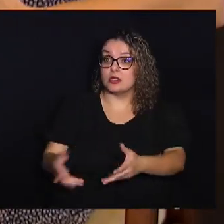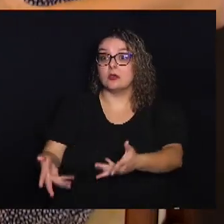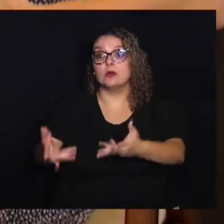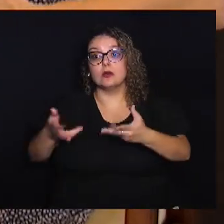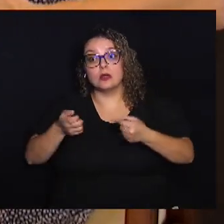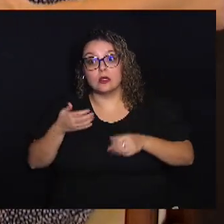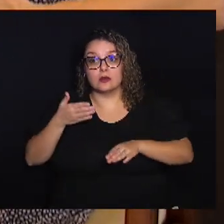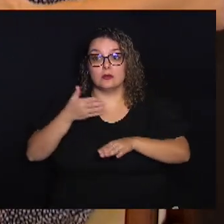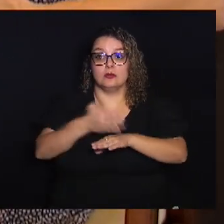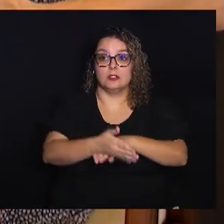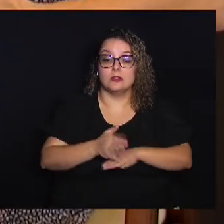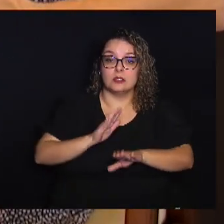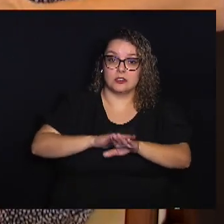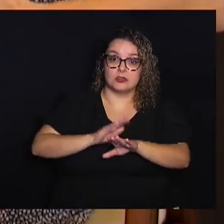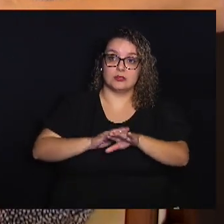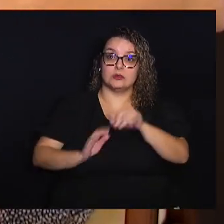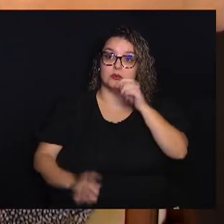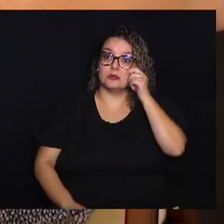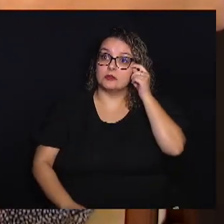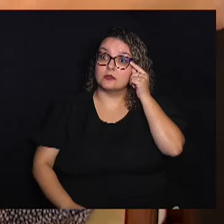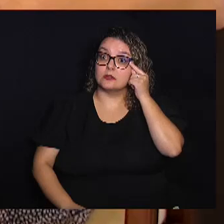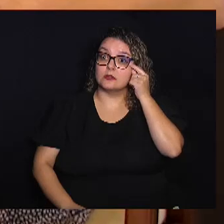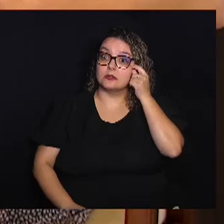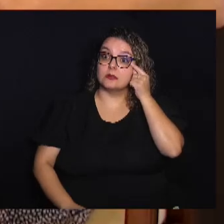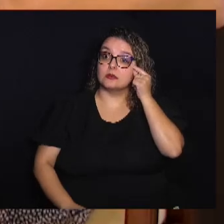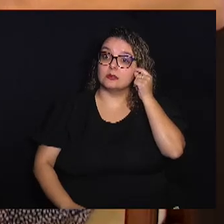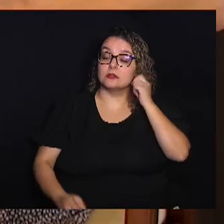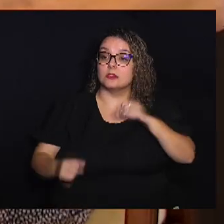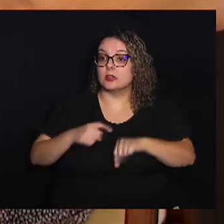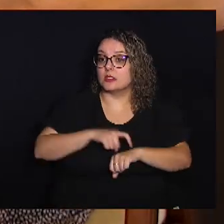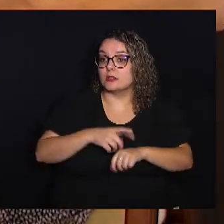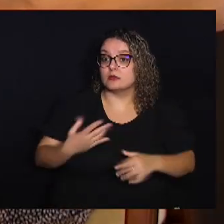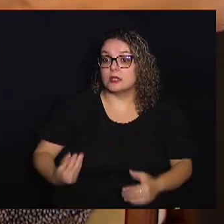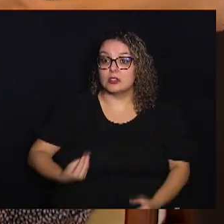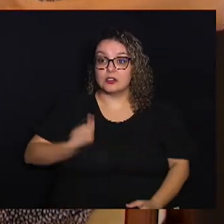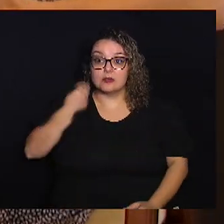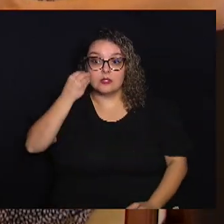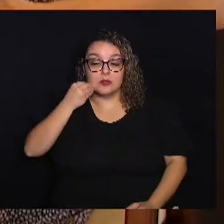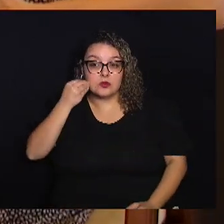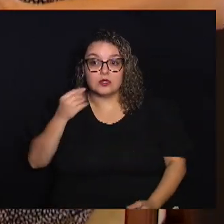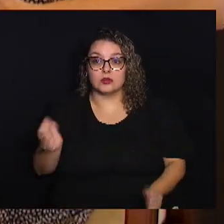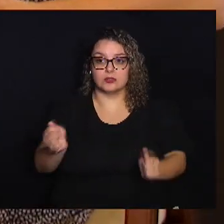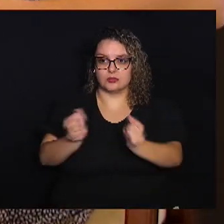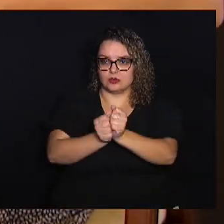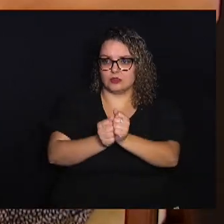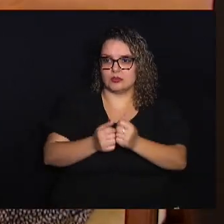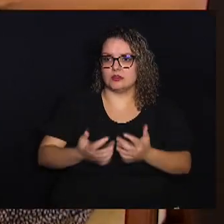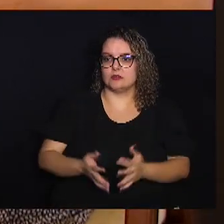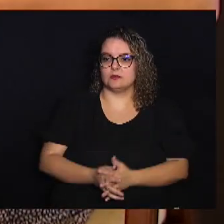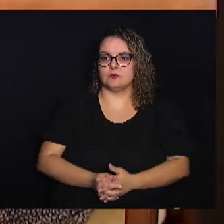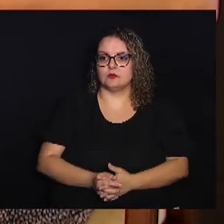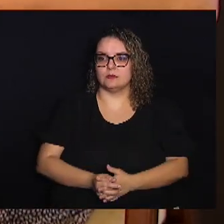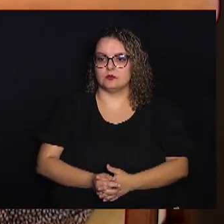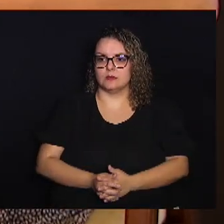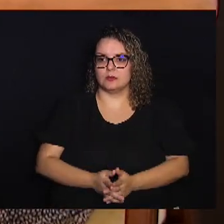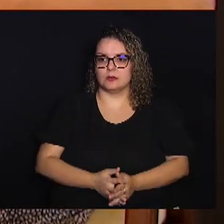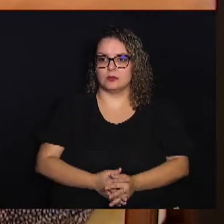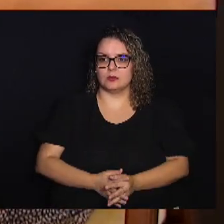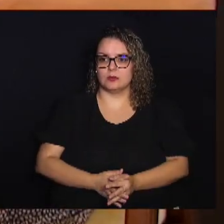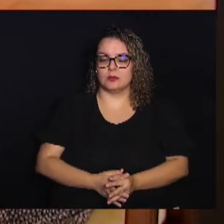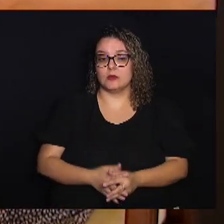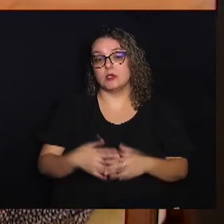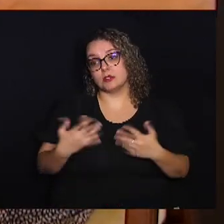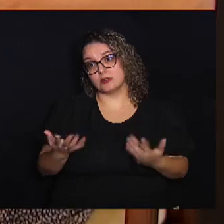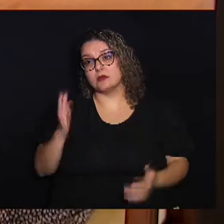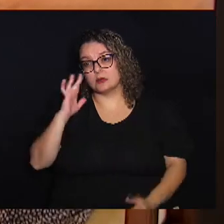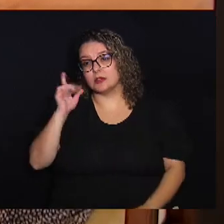para participar ativamente daquele momento, e viver aquela experiência juntos e juntas, né? Então, acho